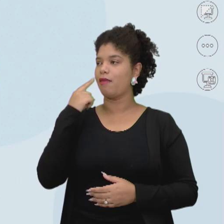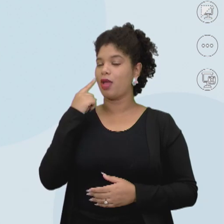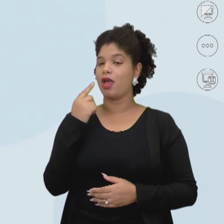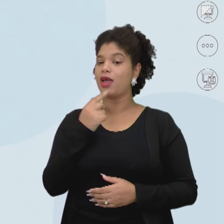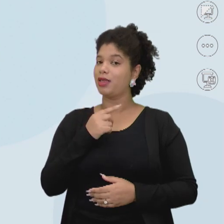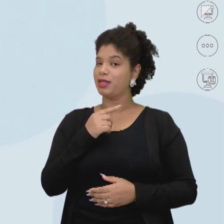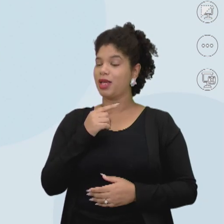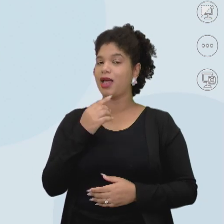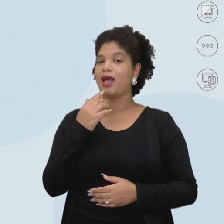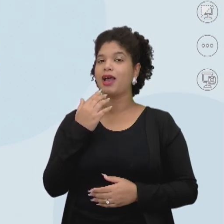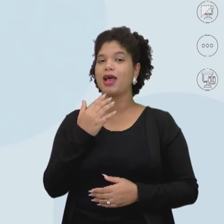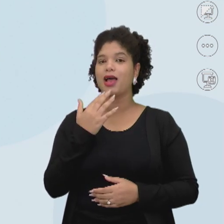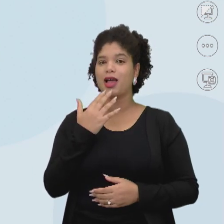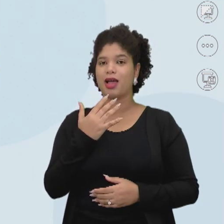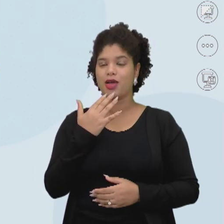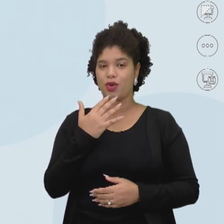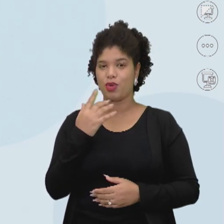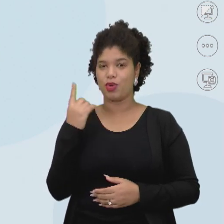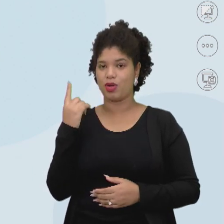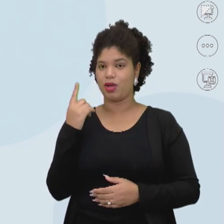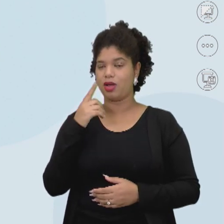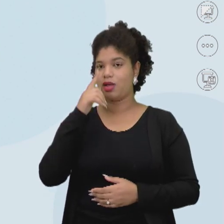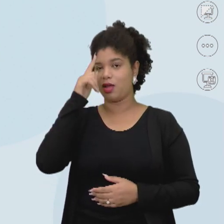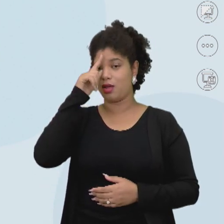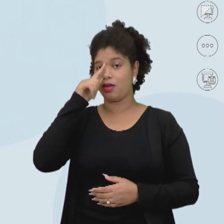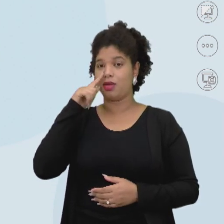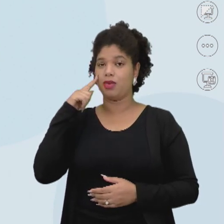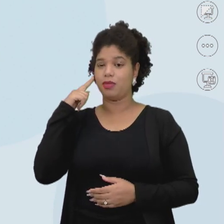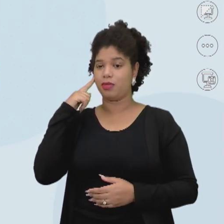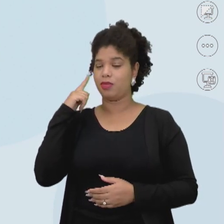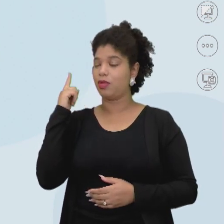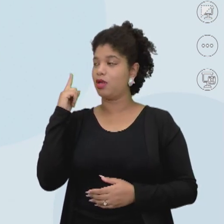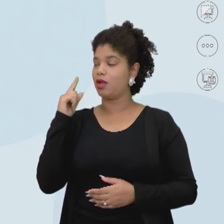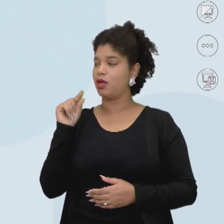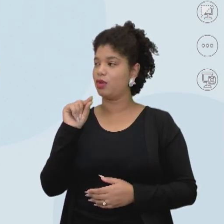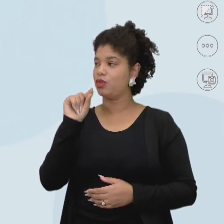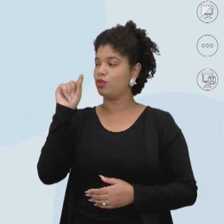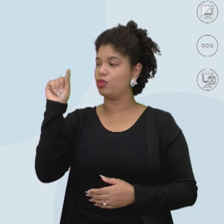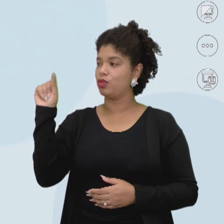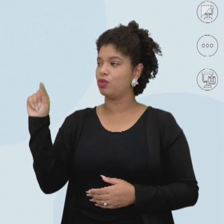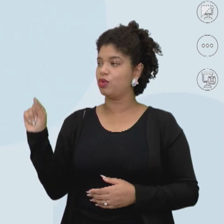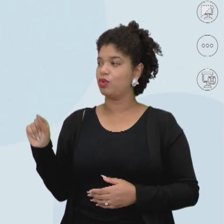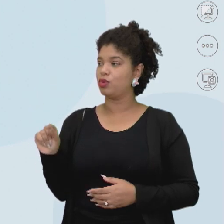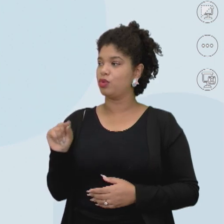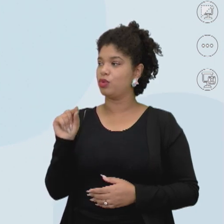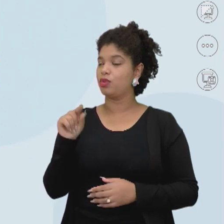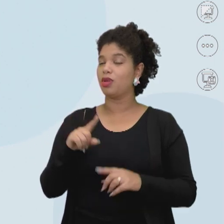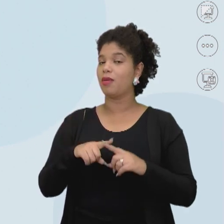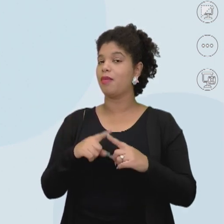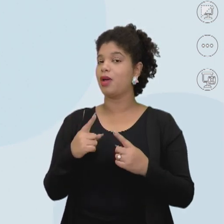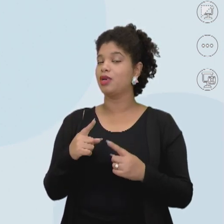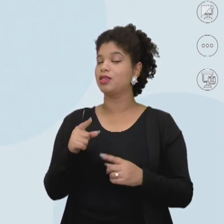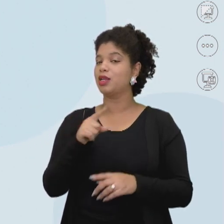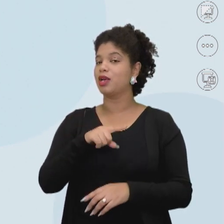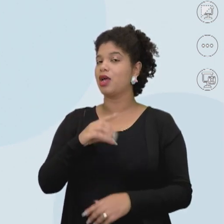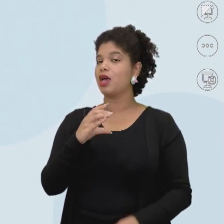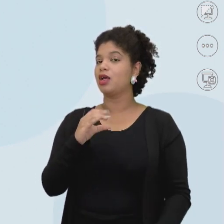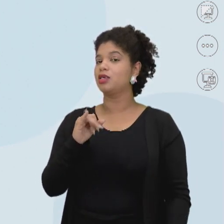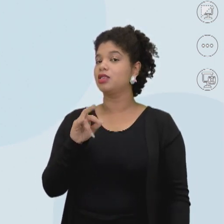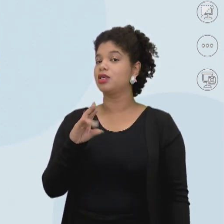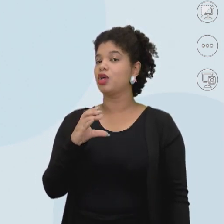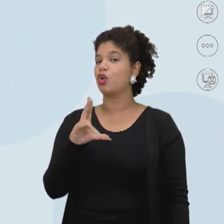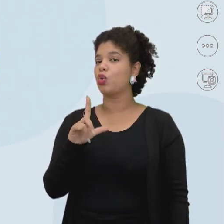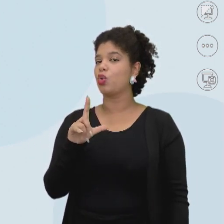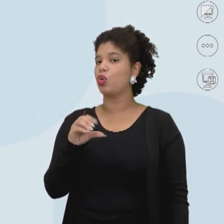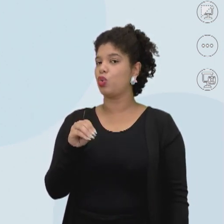amarelo, que é o contorno, e o círculo é esse contorno mais a região em verde, que é a região interna. Tudo